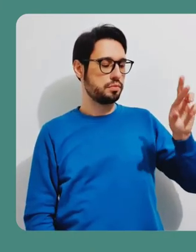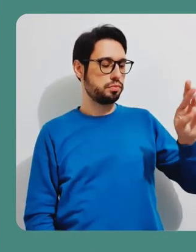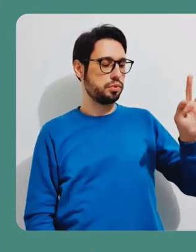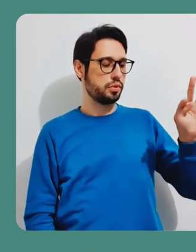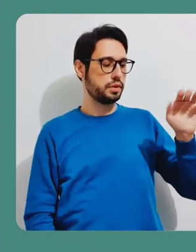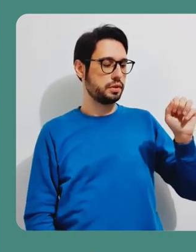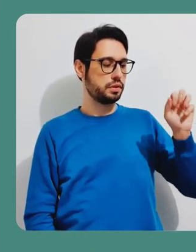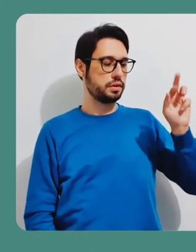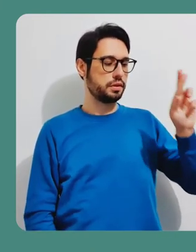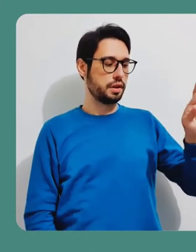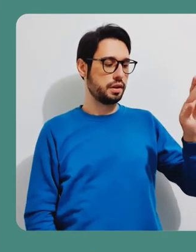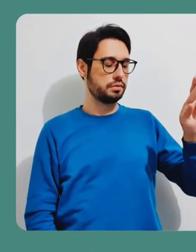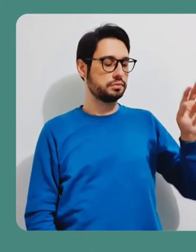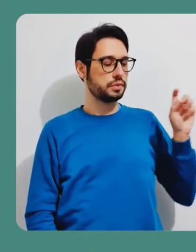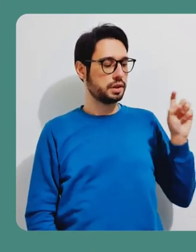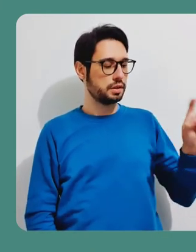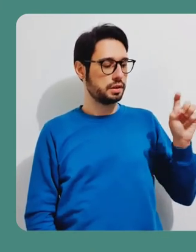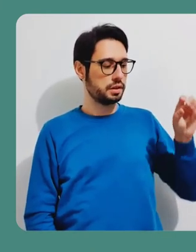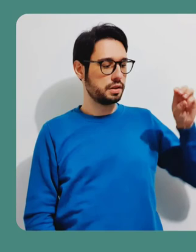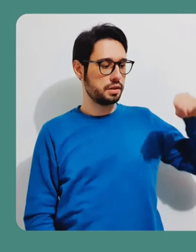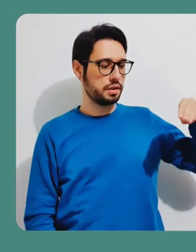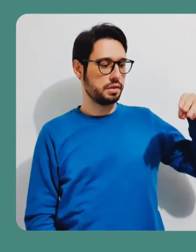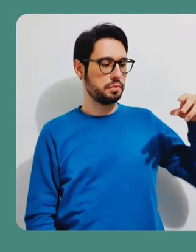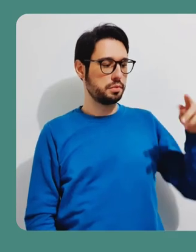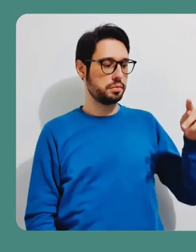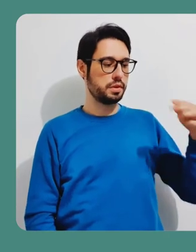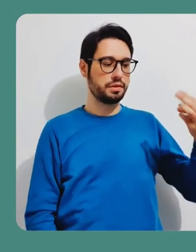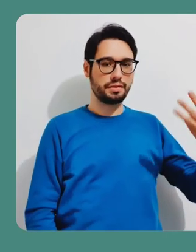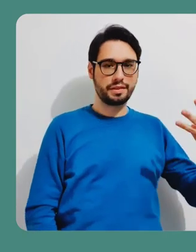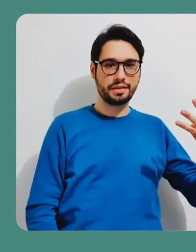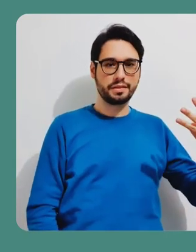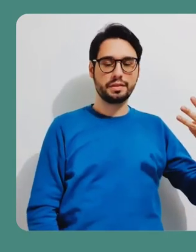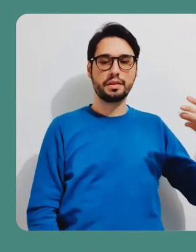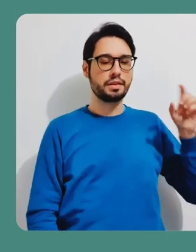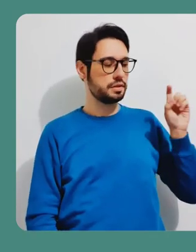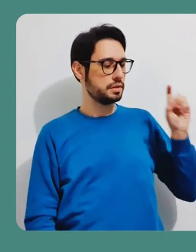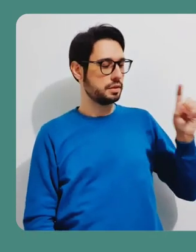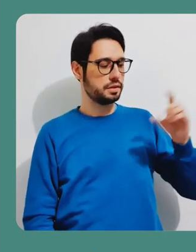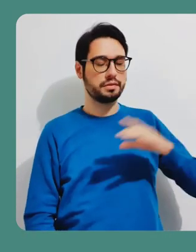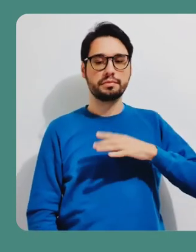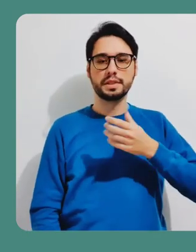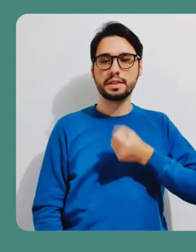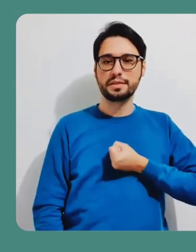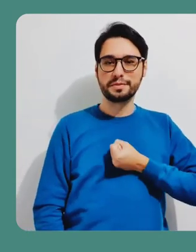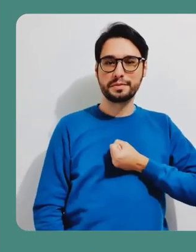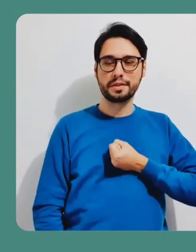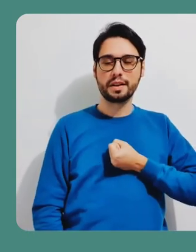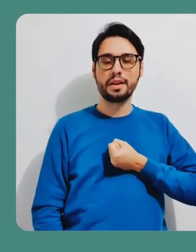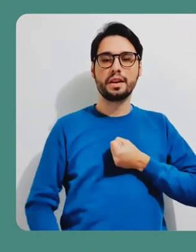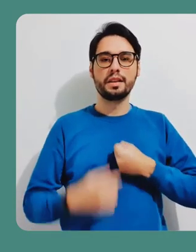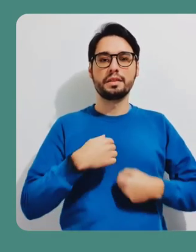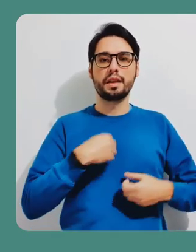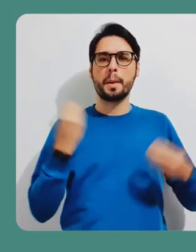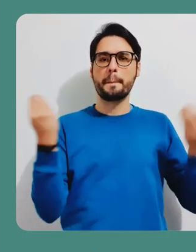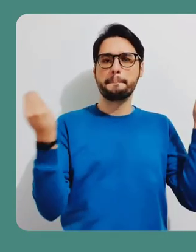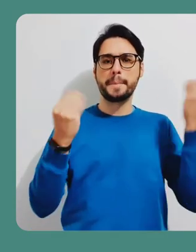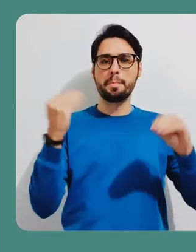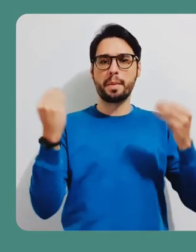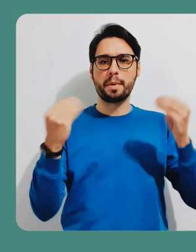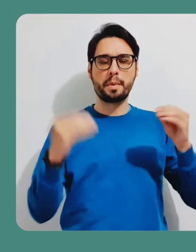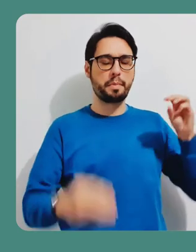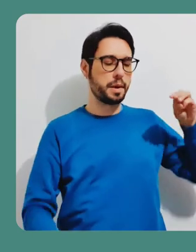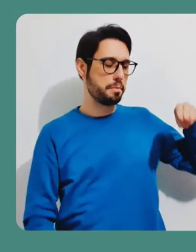e exportar como mp3 o nome do seu projeto já vai ser o nome desse novo arquivo clique em